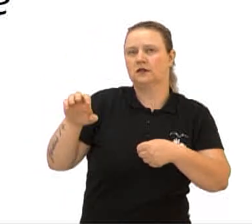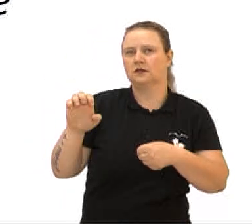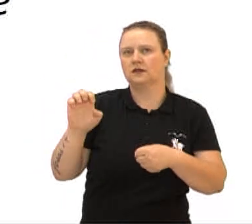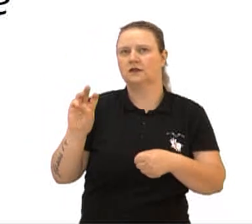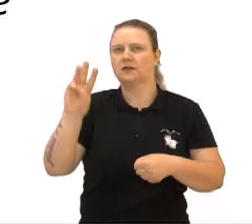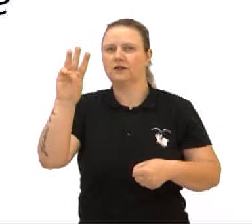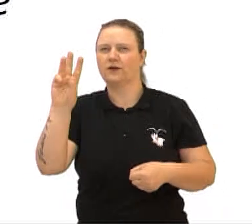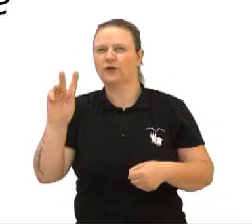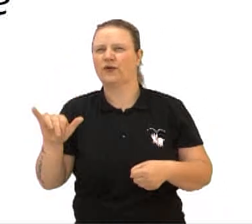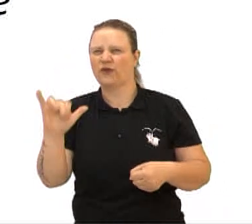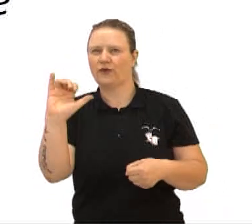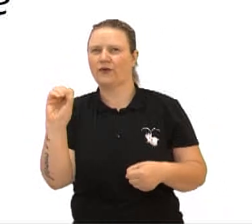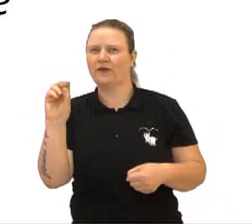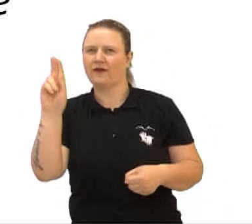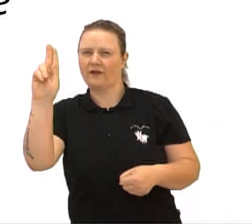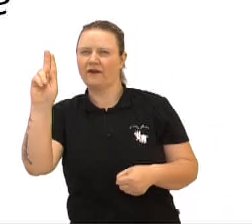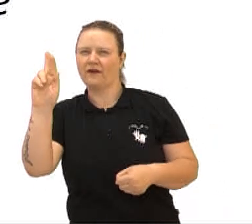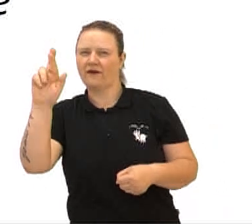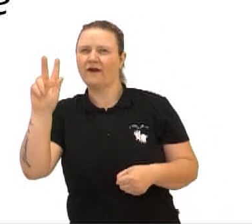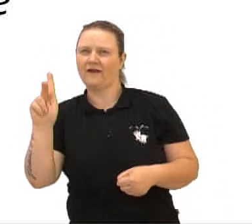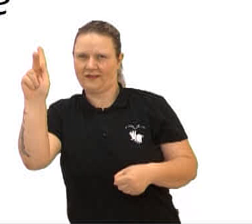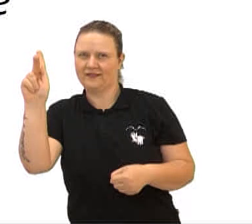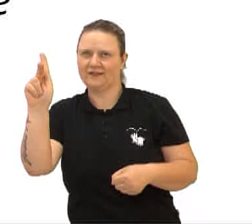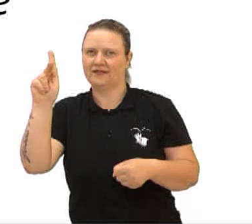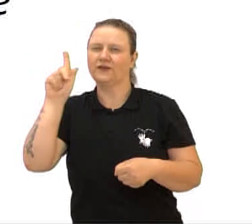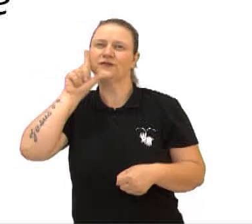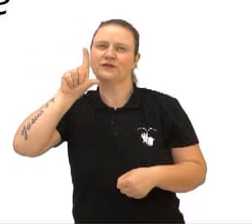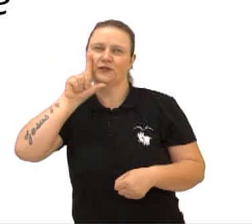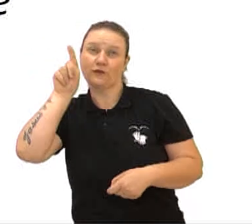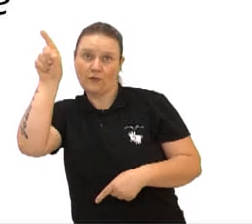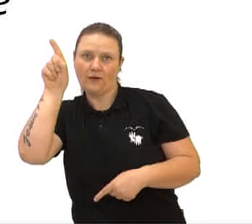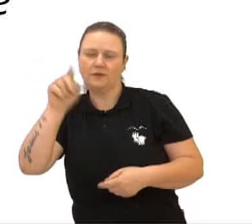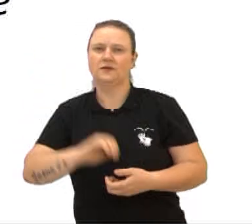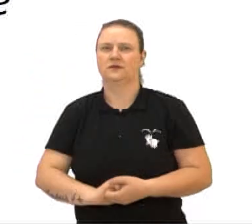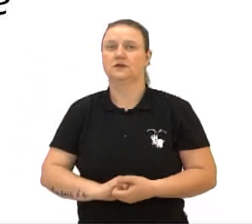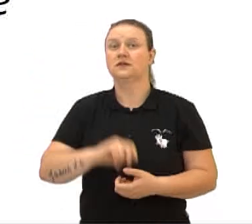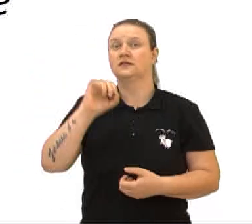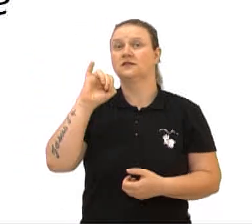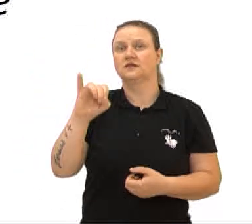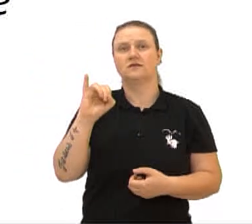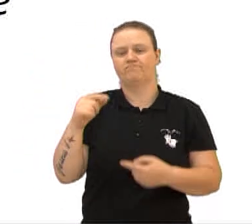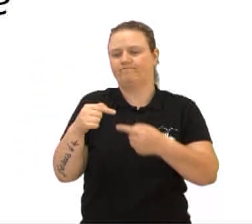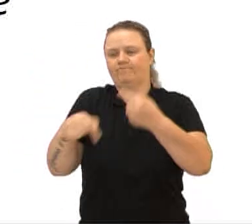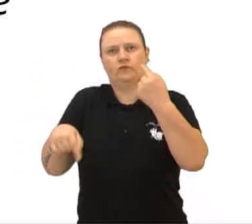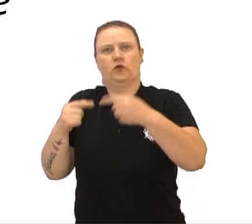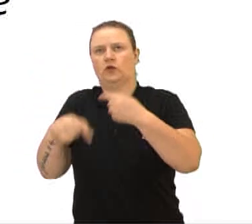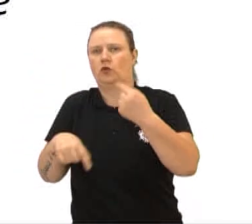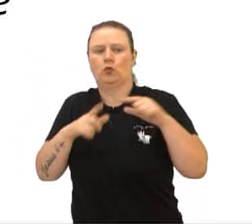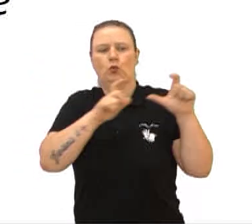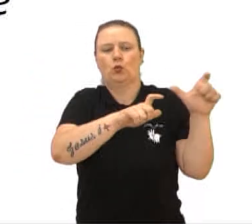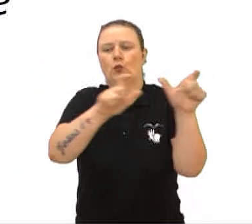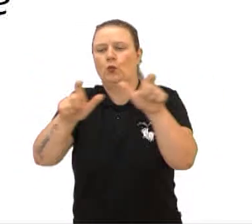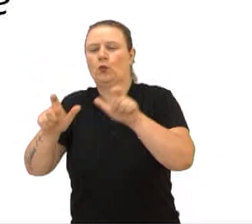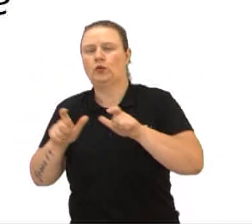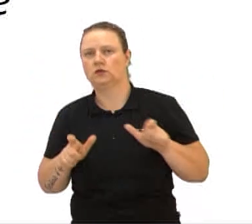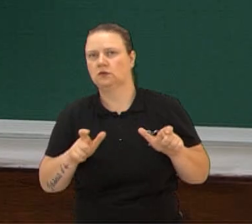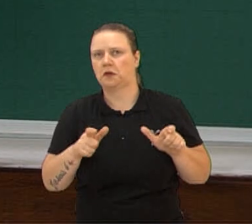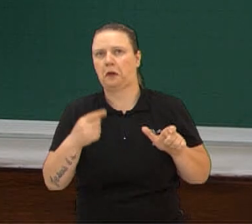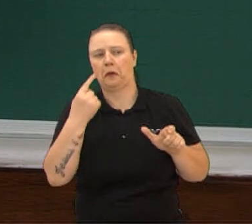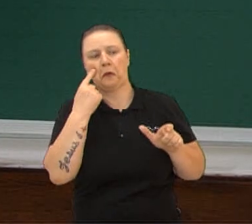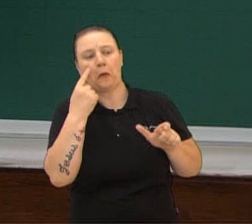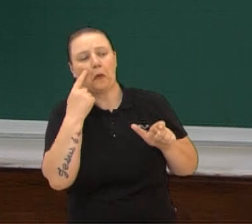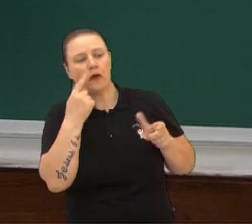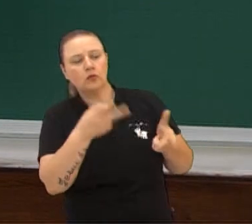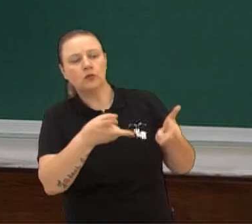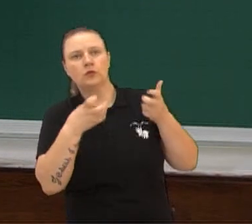com outras culturas no mundo. Então, se Nova York não faz parte, né, dos locais que a gente viu, que a